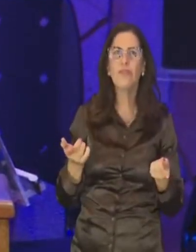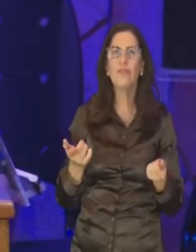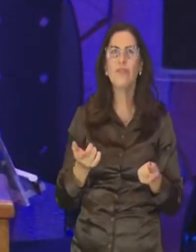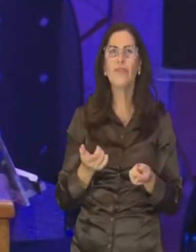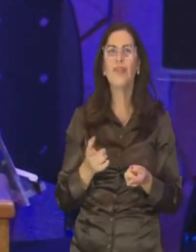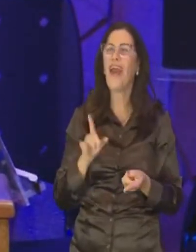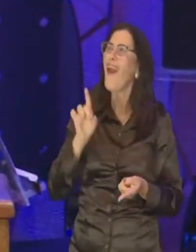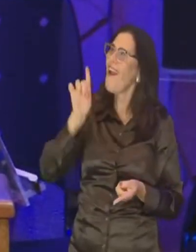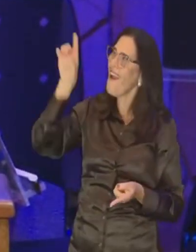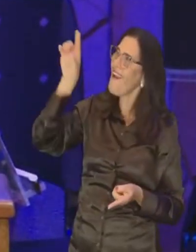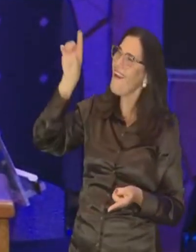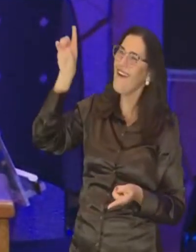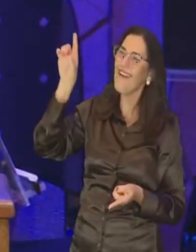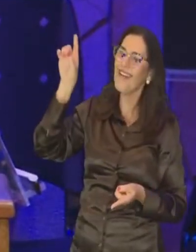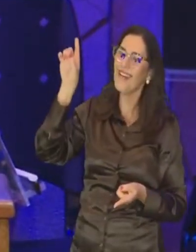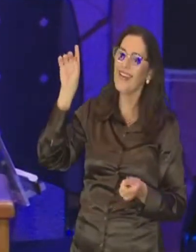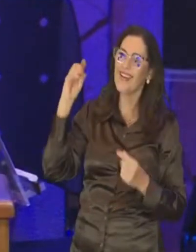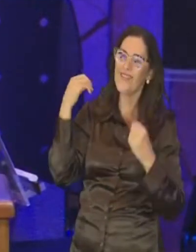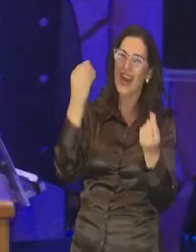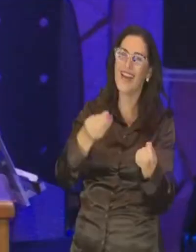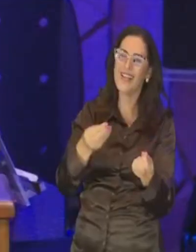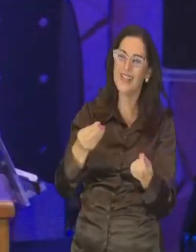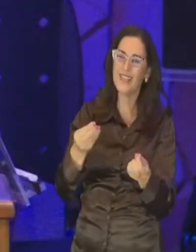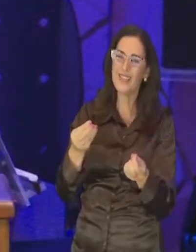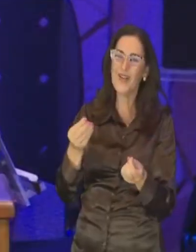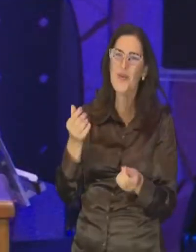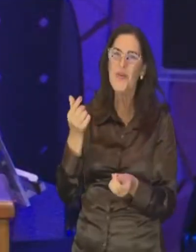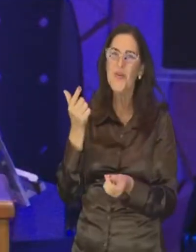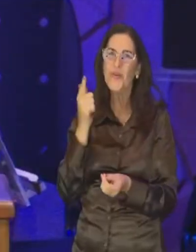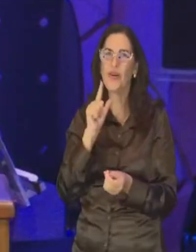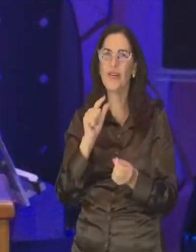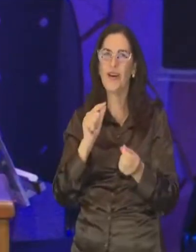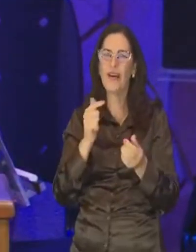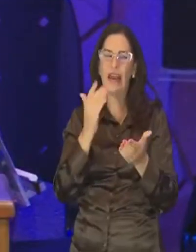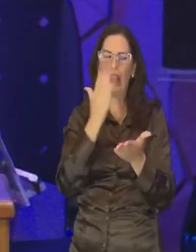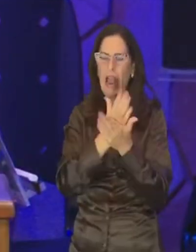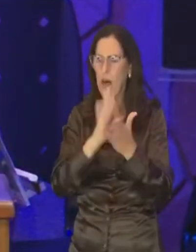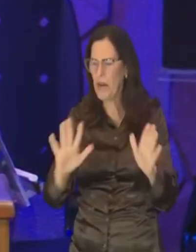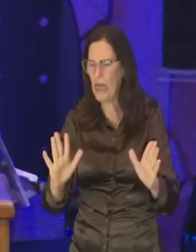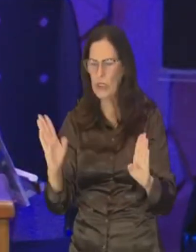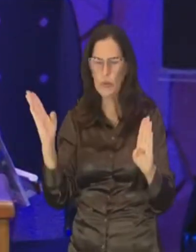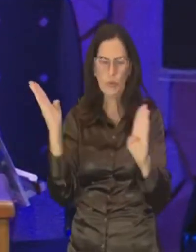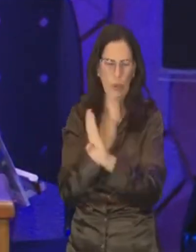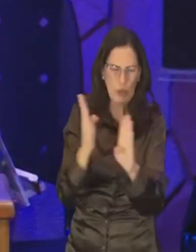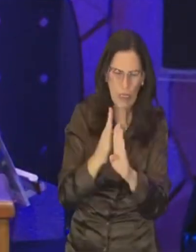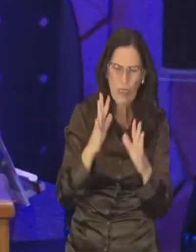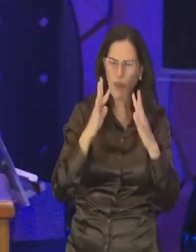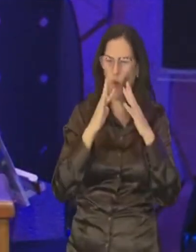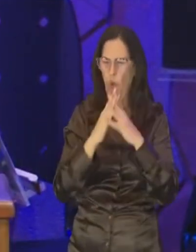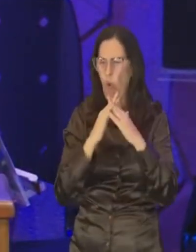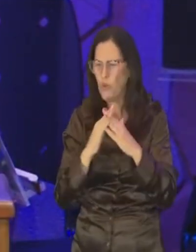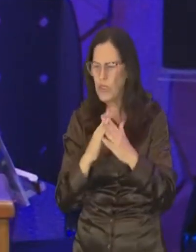É Ele que vai conseguir pegar toda confusão, toda perseguição,